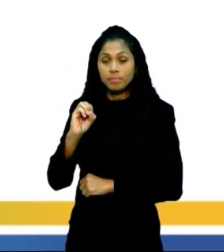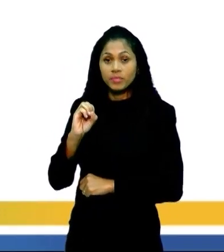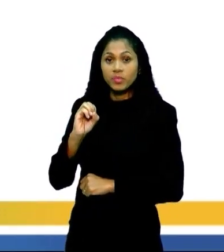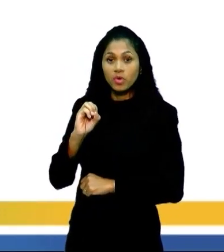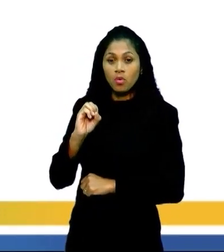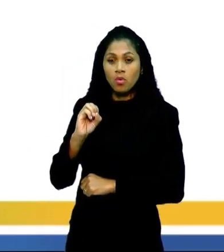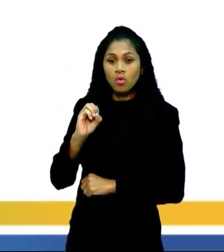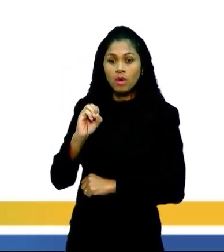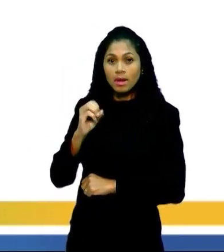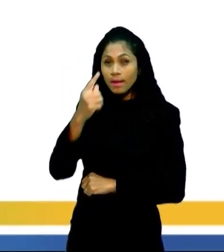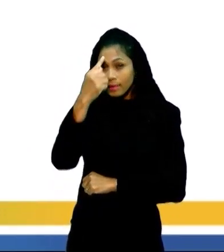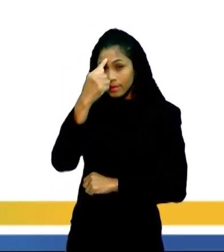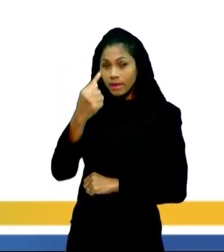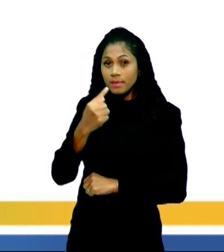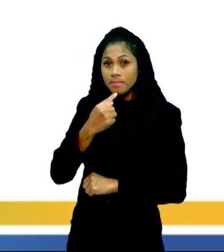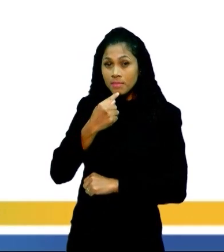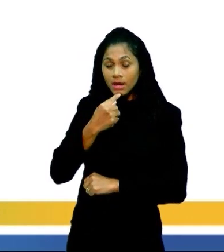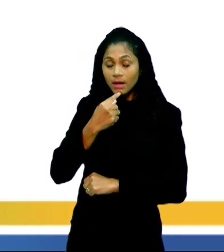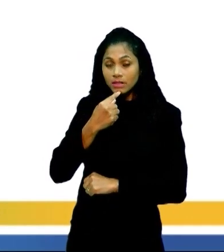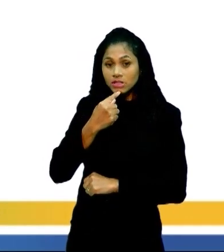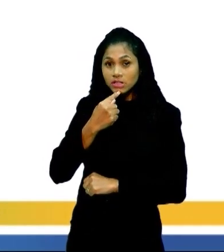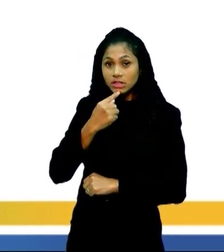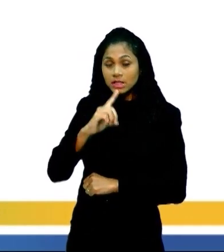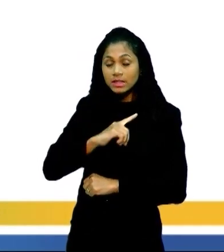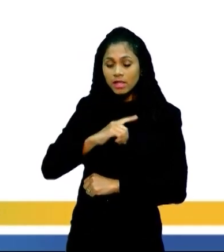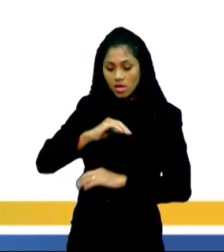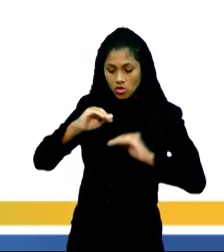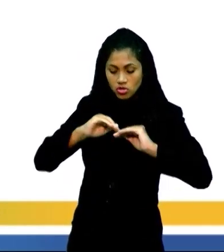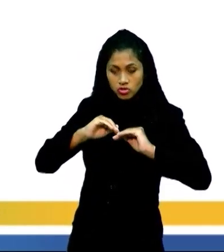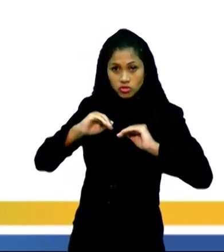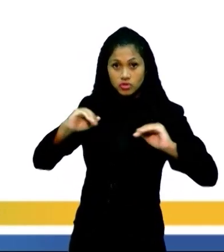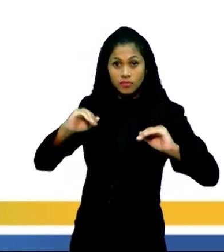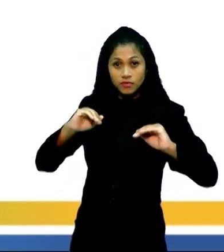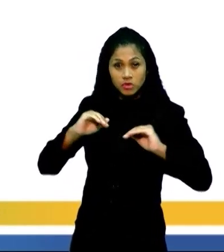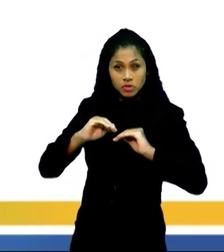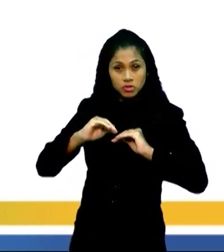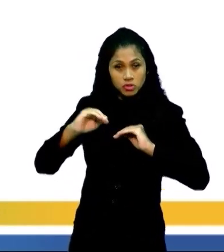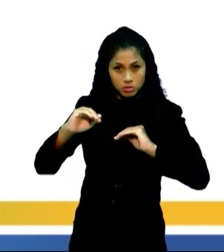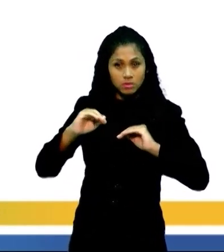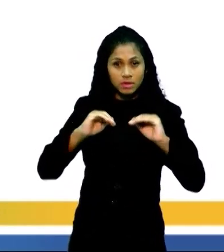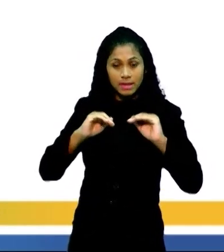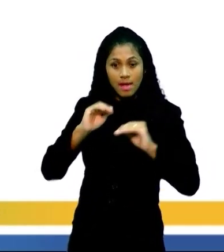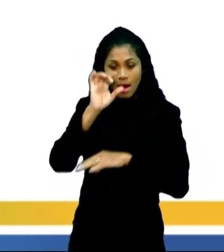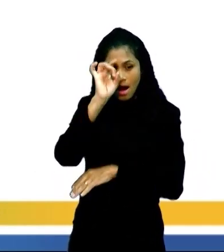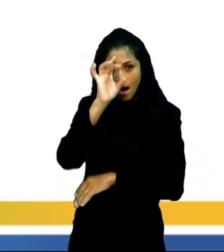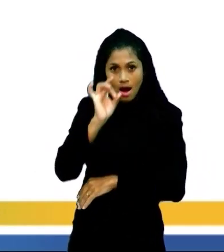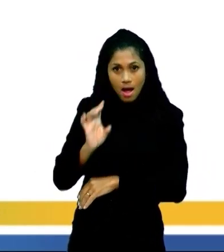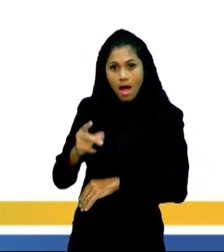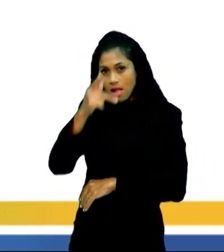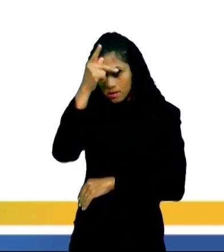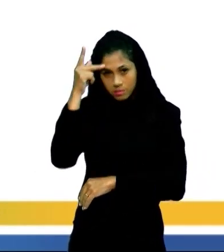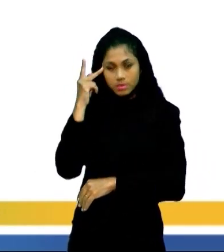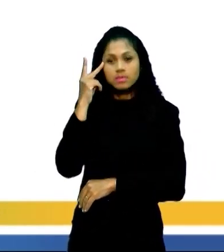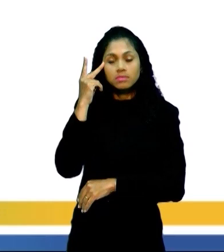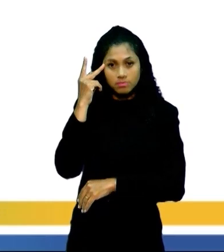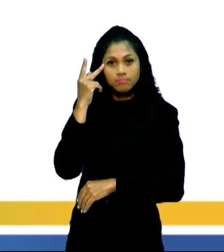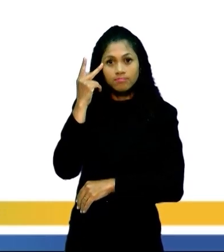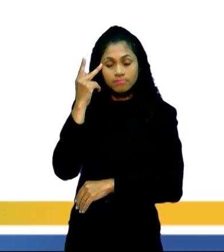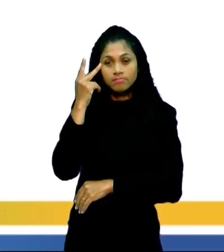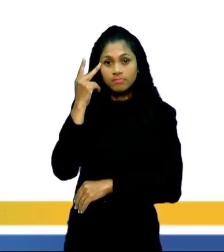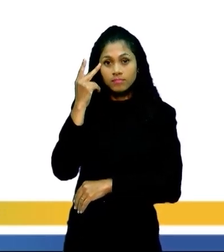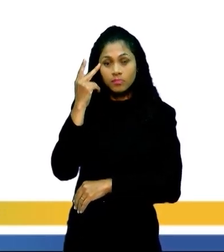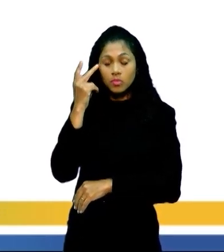especificado. Quem vai e quem não vai. Quem está na coleta, está no procedimento, também pode